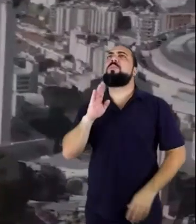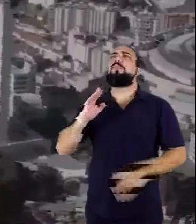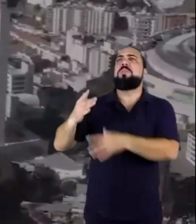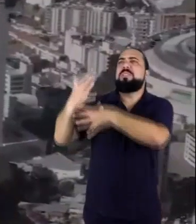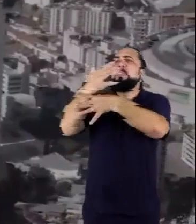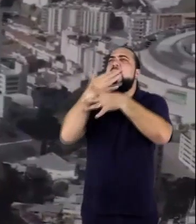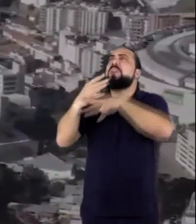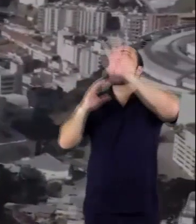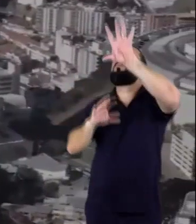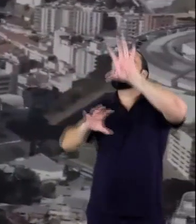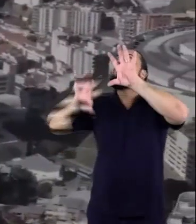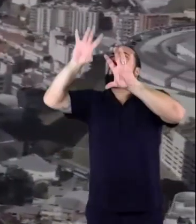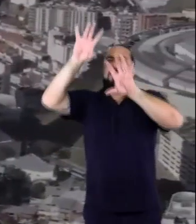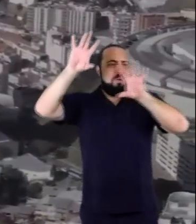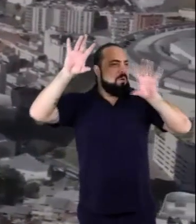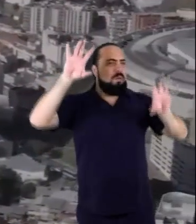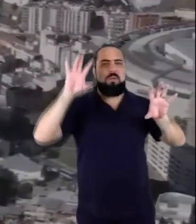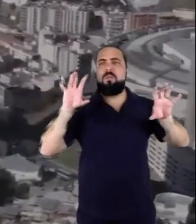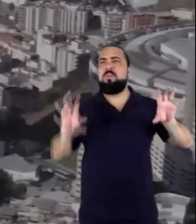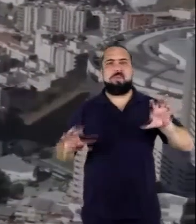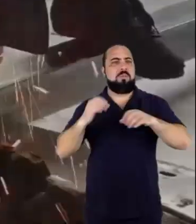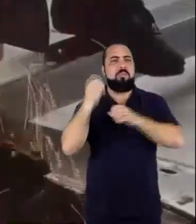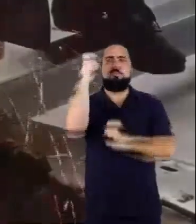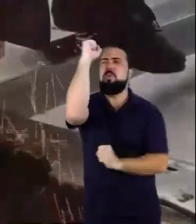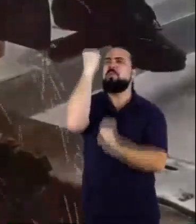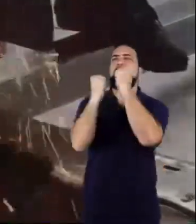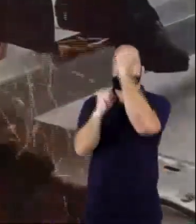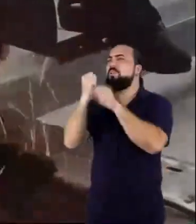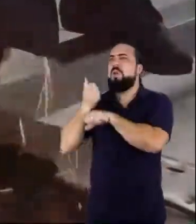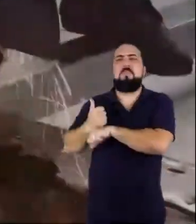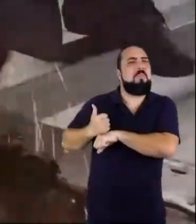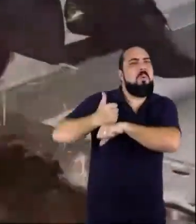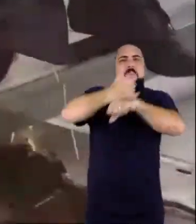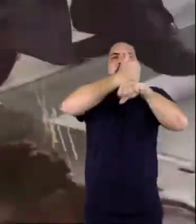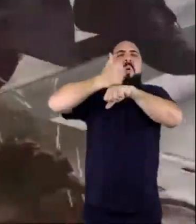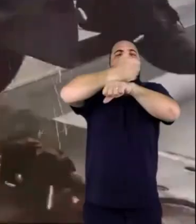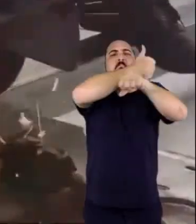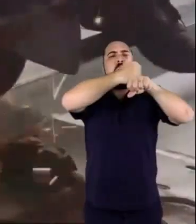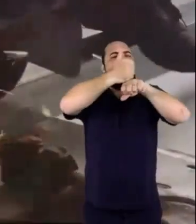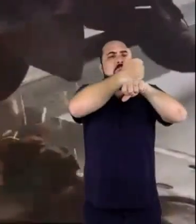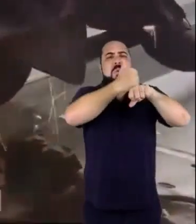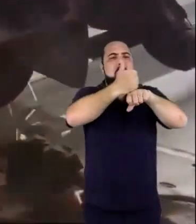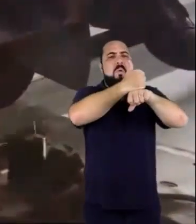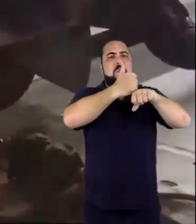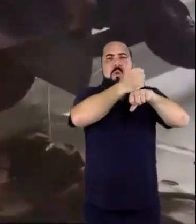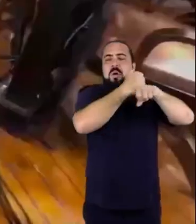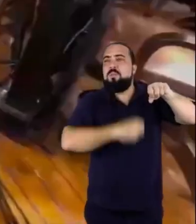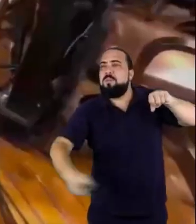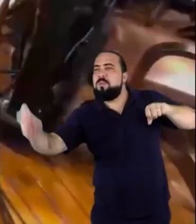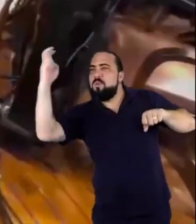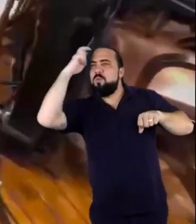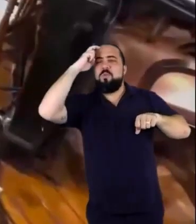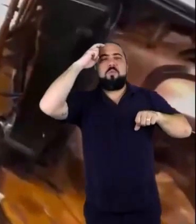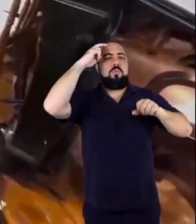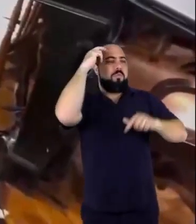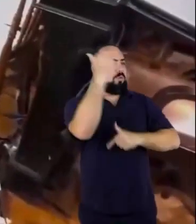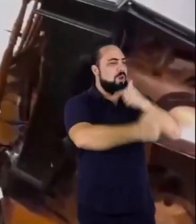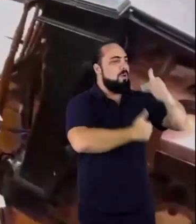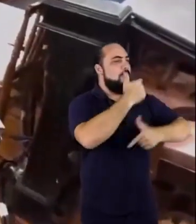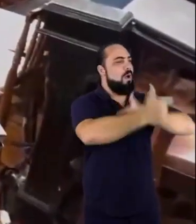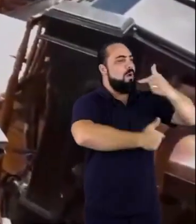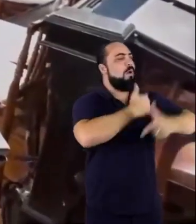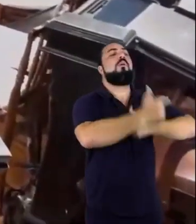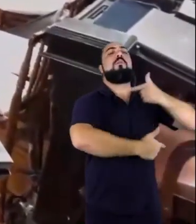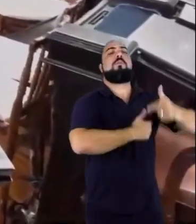das cidades brasileiras sendo a mais indústrial a